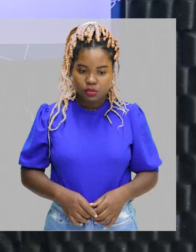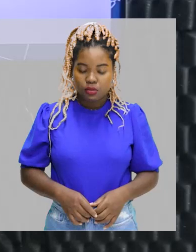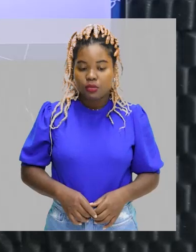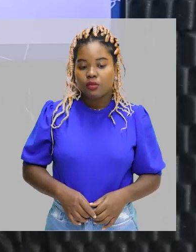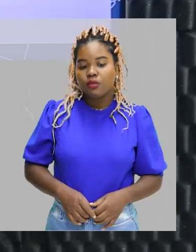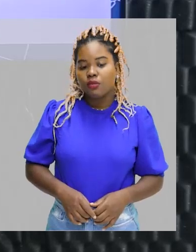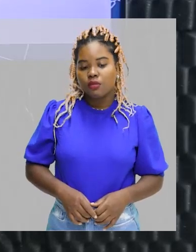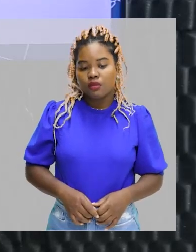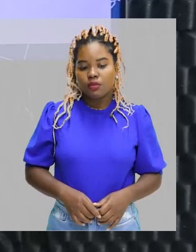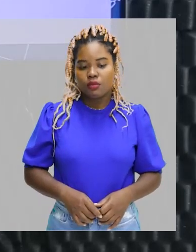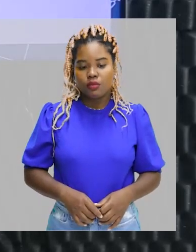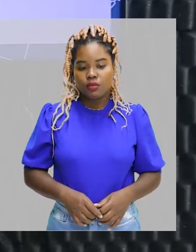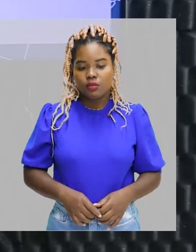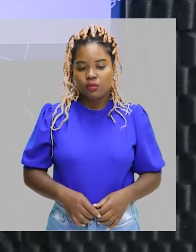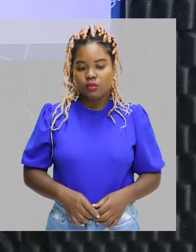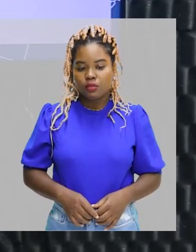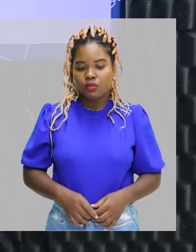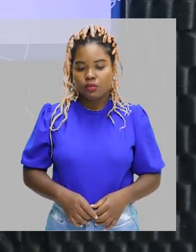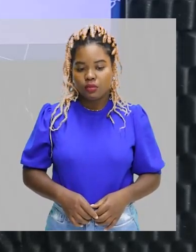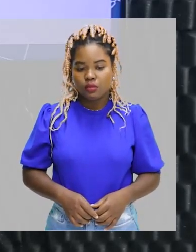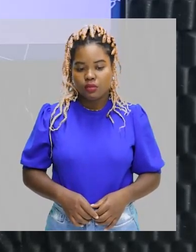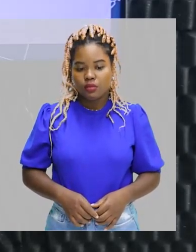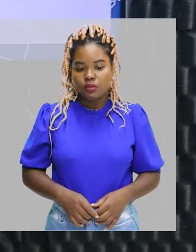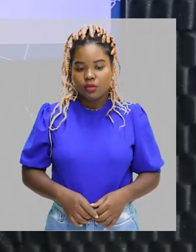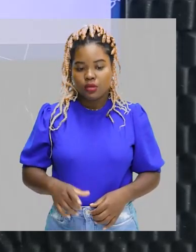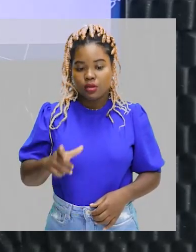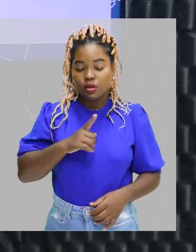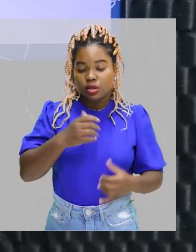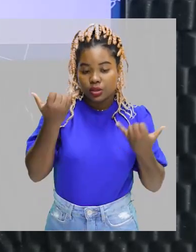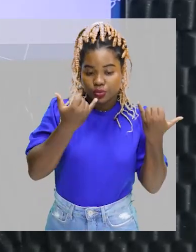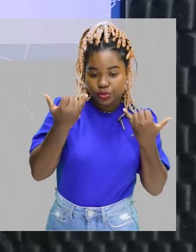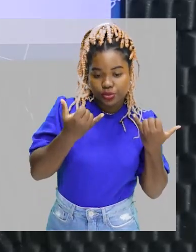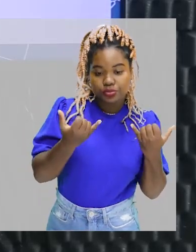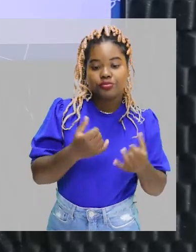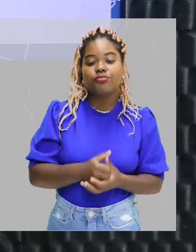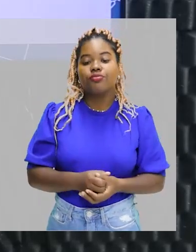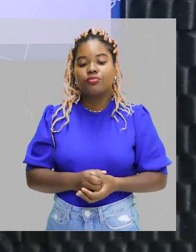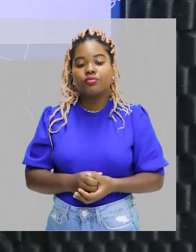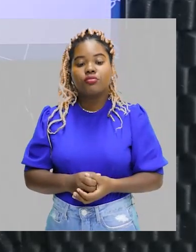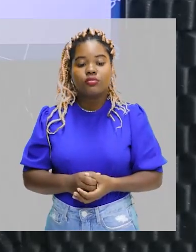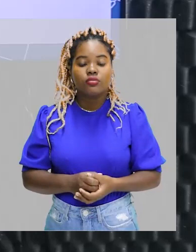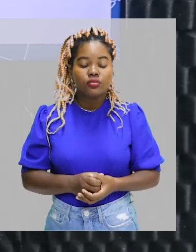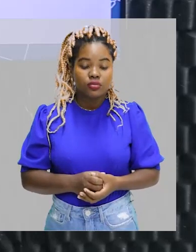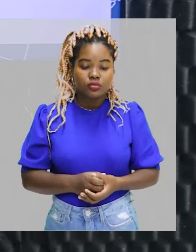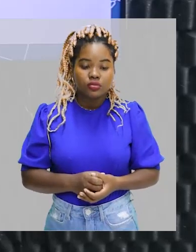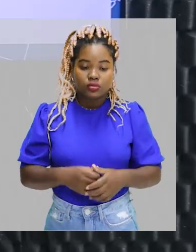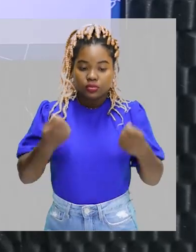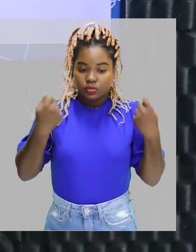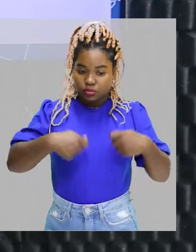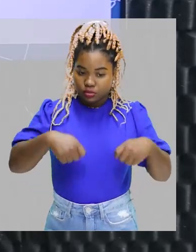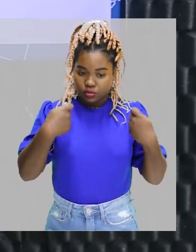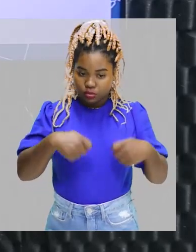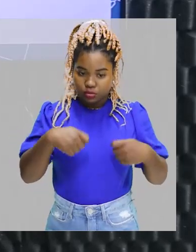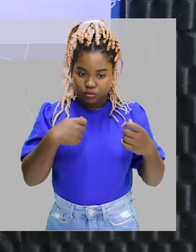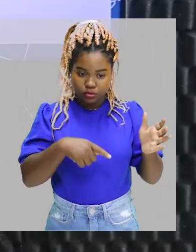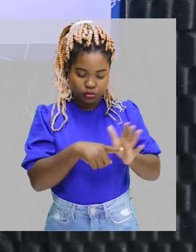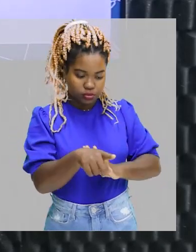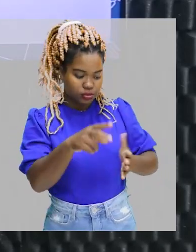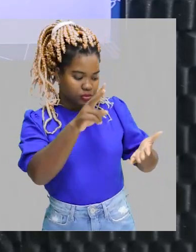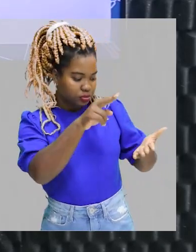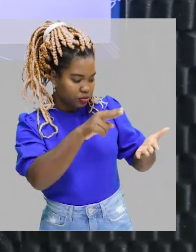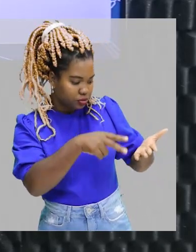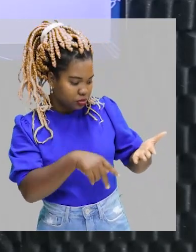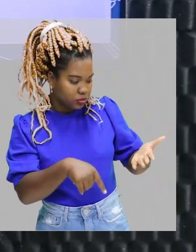Volume da solução final. Então, mais uma vez, nós precisamos retirar